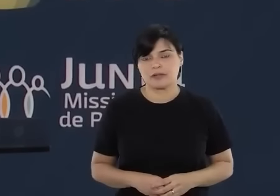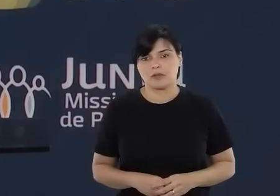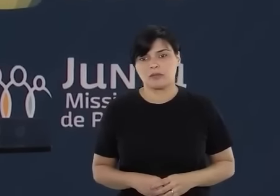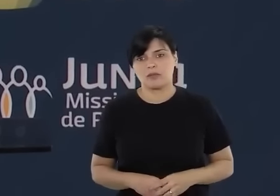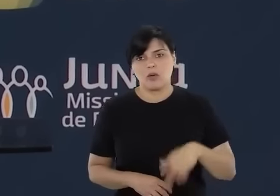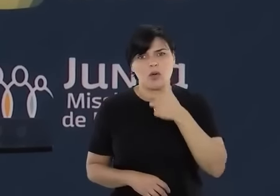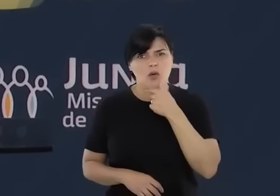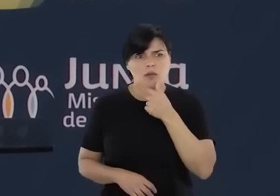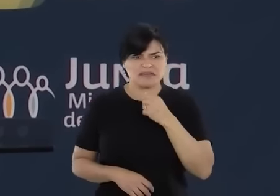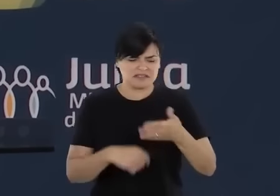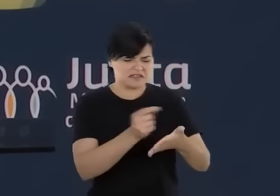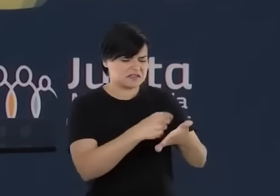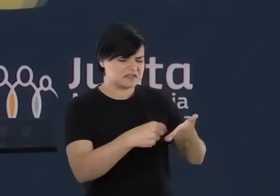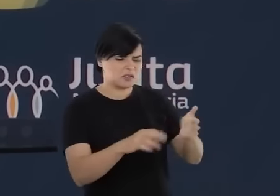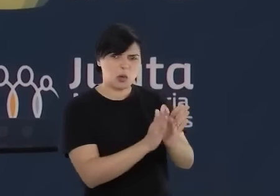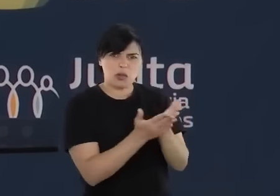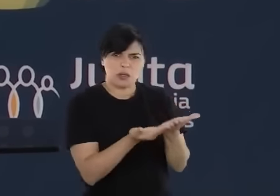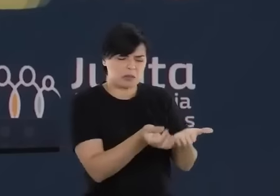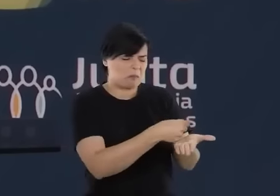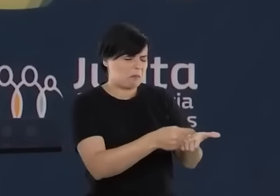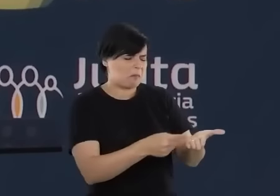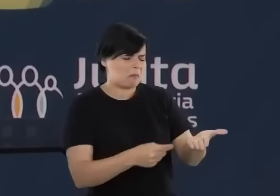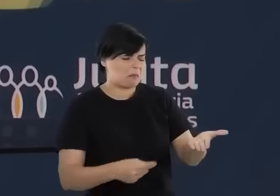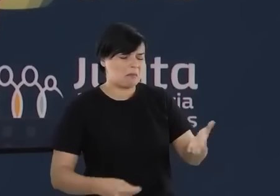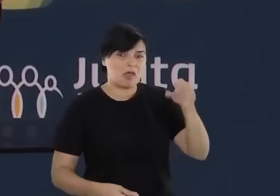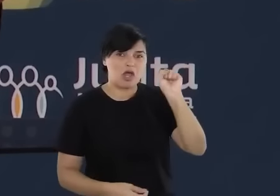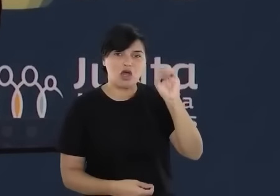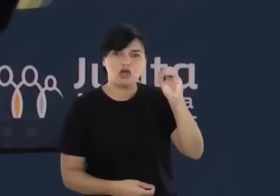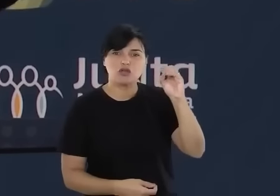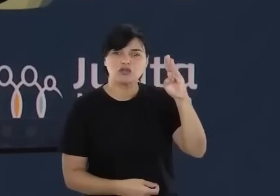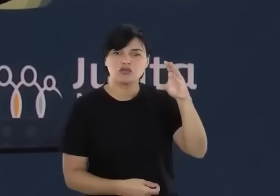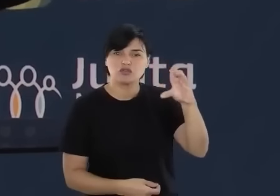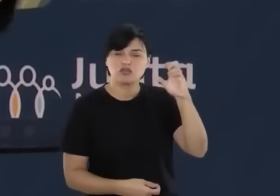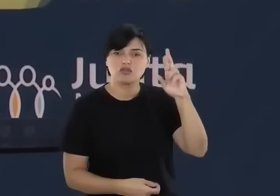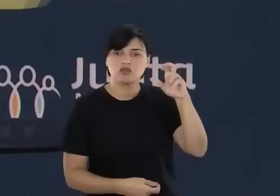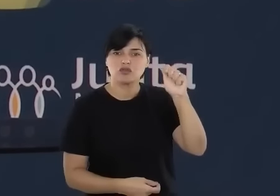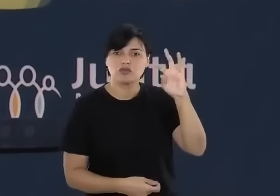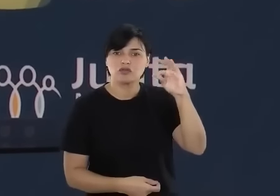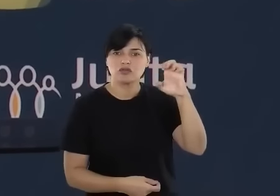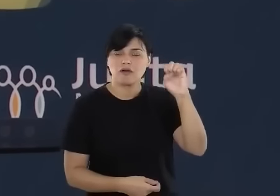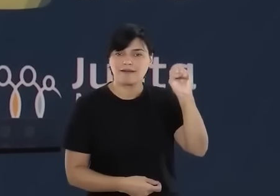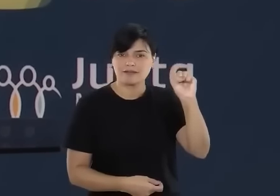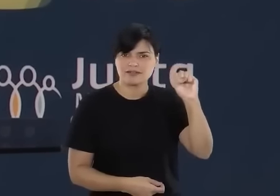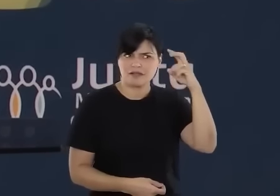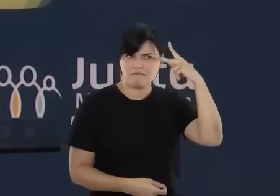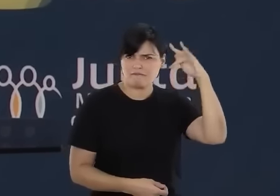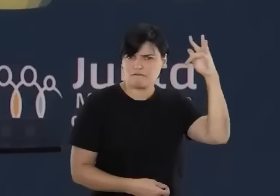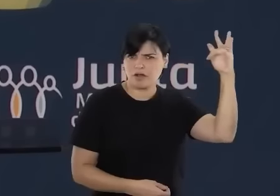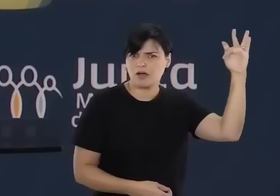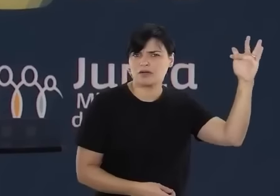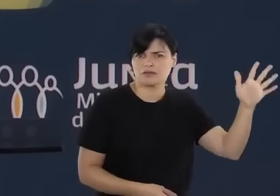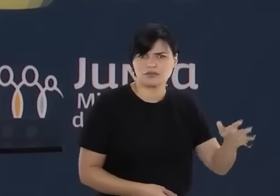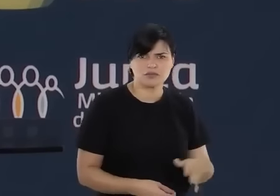bibliotecas com a sua irudi ele chega nessa cidade aspergida Pela Luz do Saber da